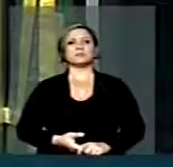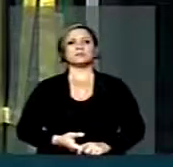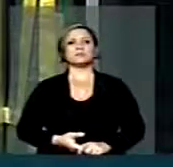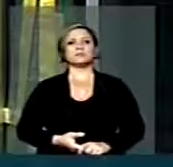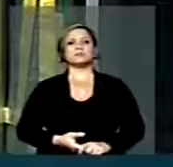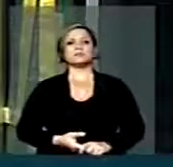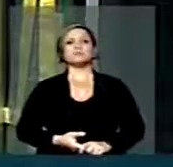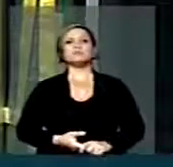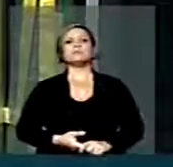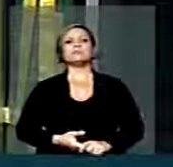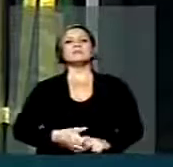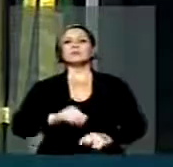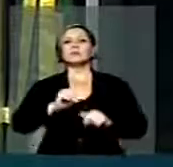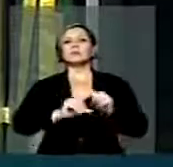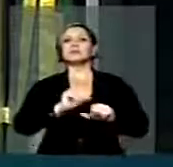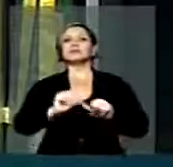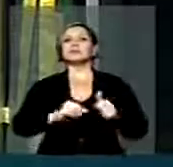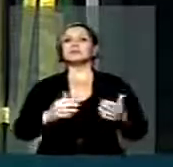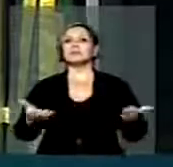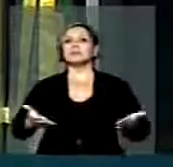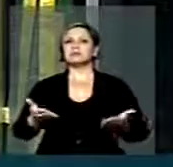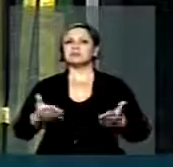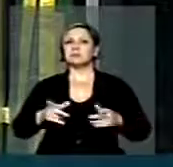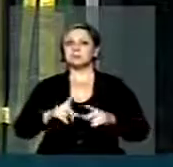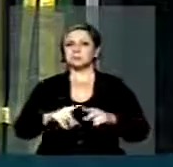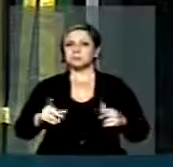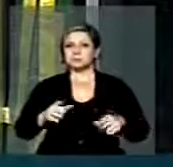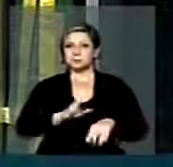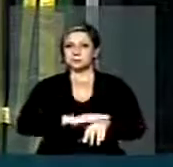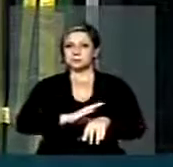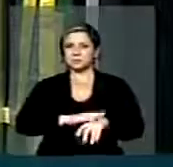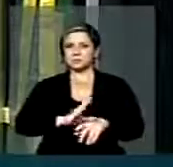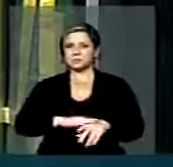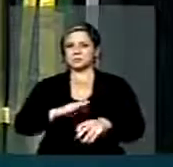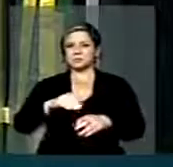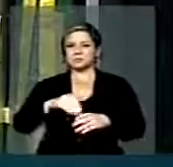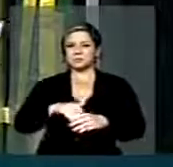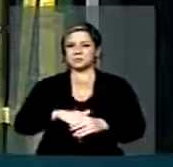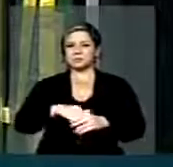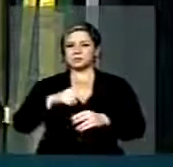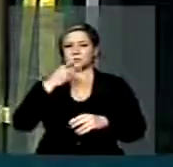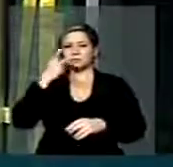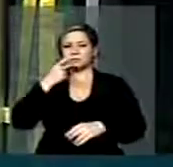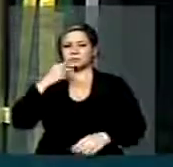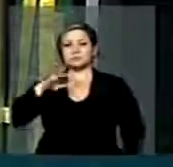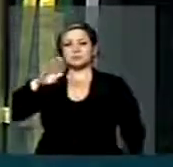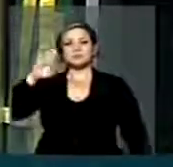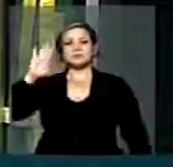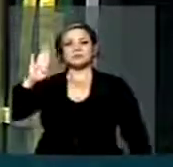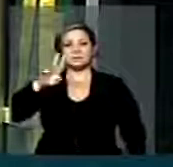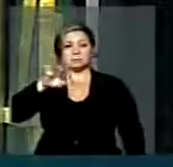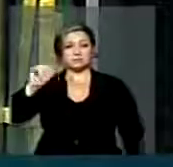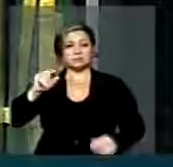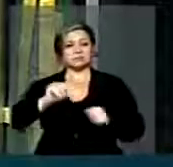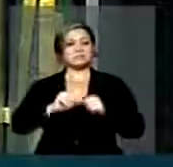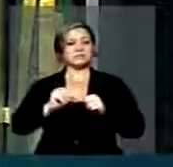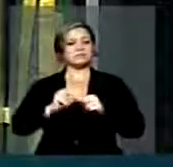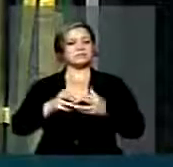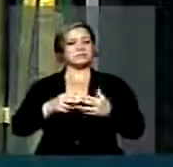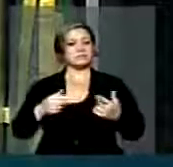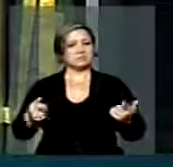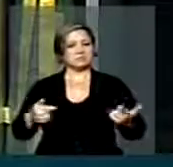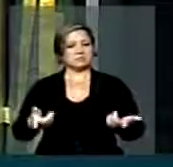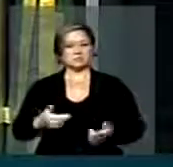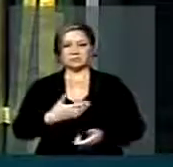Nós estamos desvirtuando o período eleitoral. Na eleição, promete-se fazer uma coisa e se faz outra. O